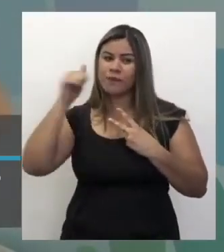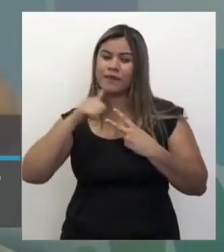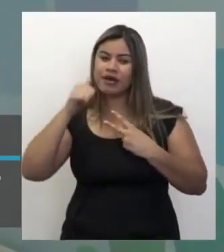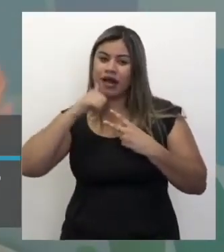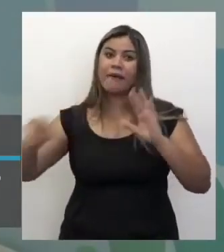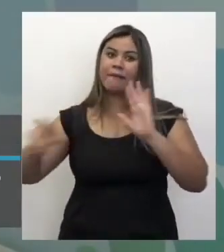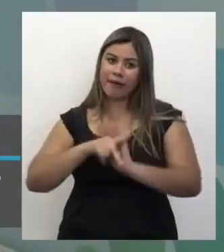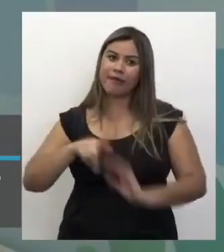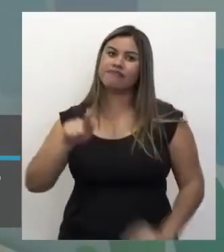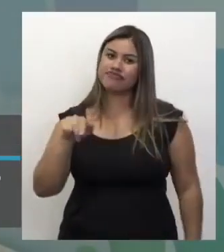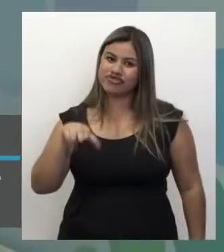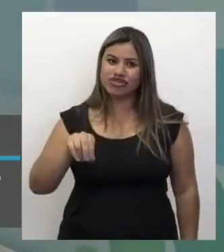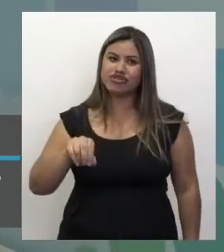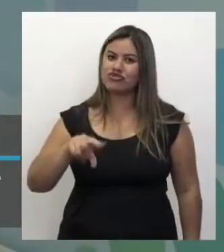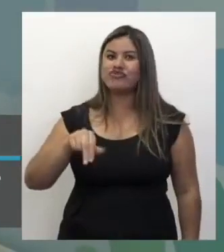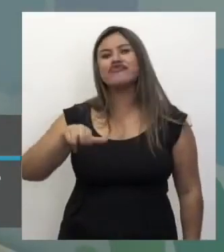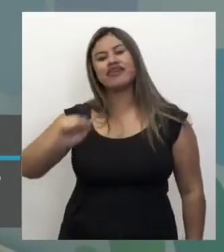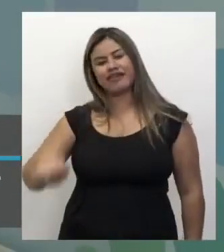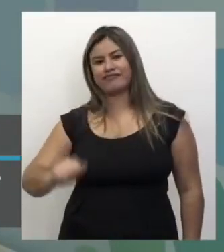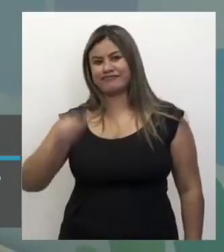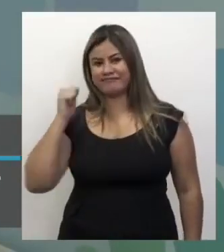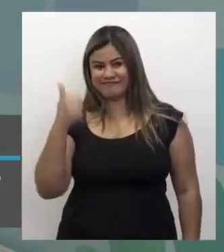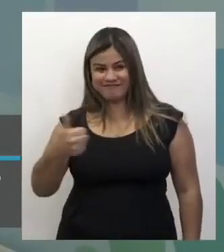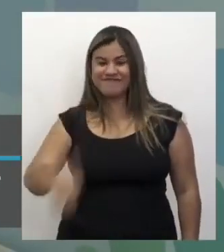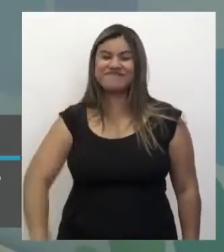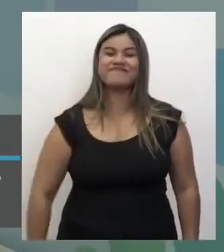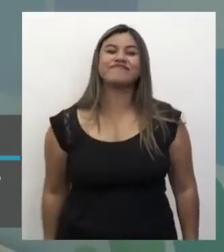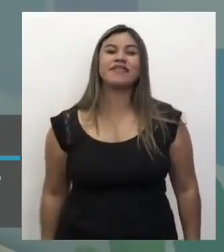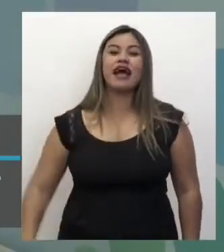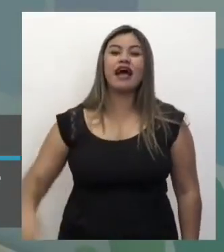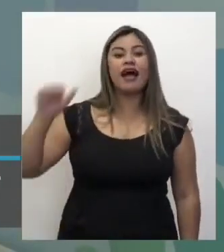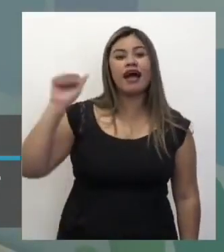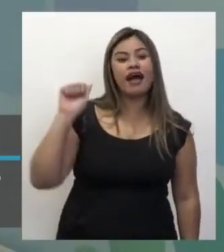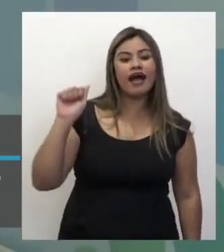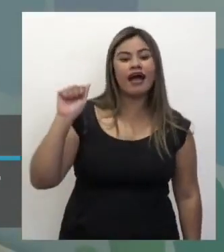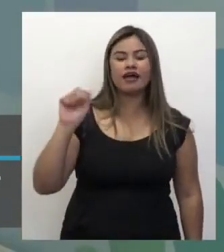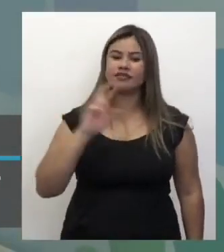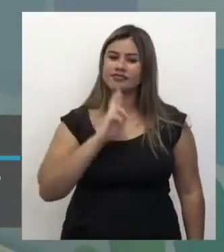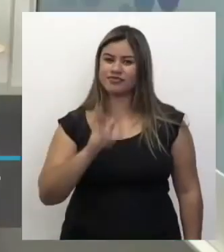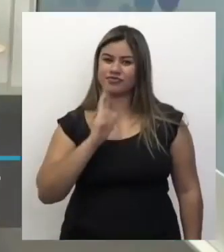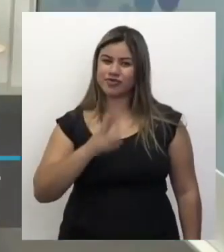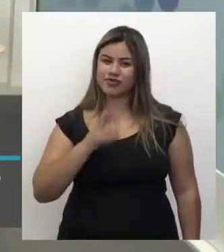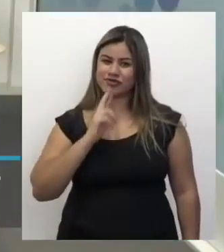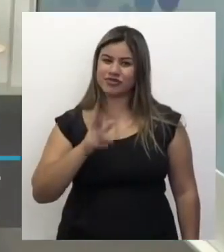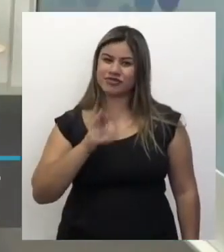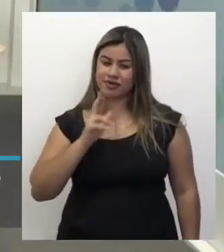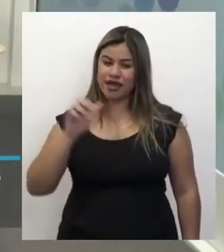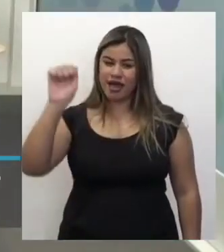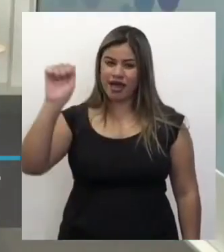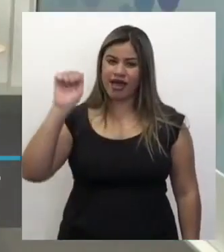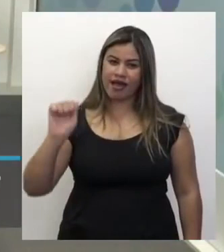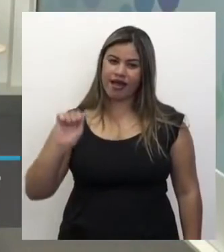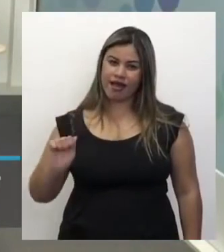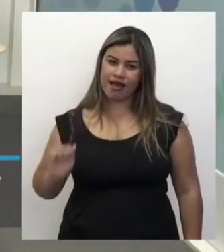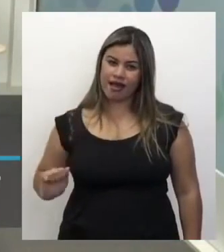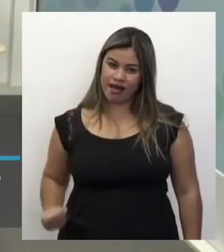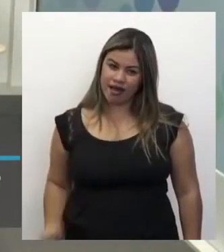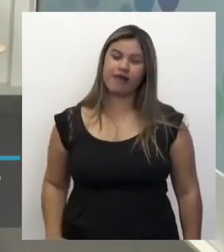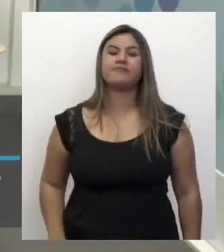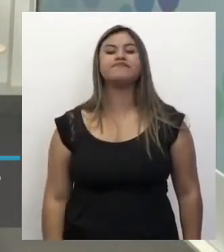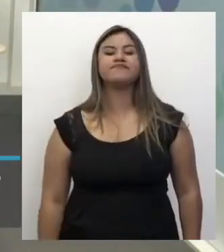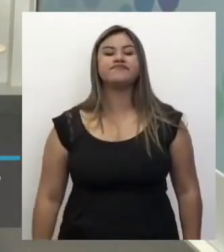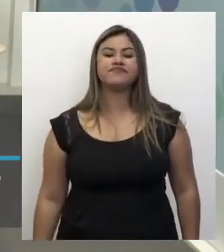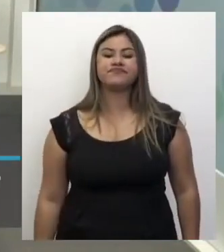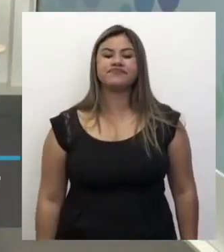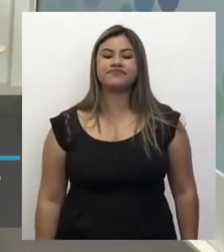Genoveva, por favor, tá bom? Bora lá, olha, letra A. Temos bastante, alguns que